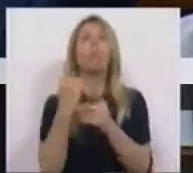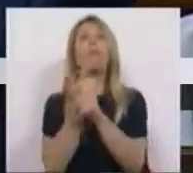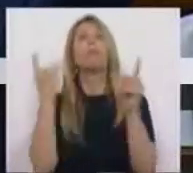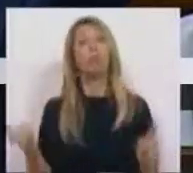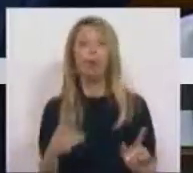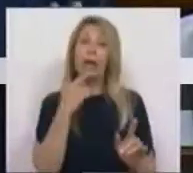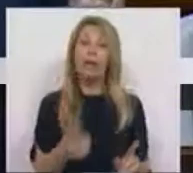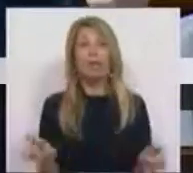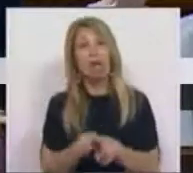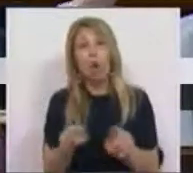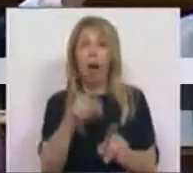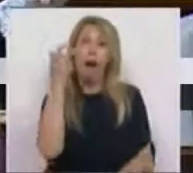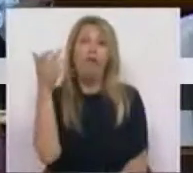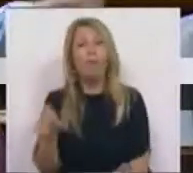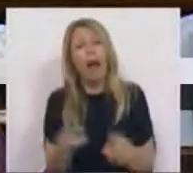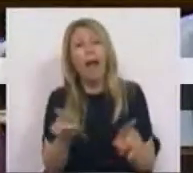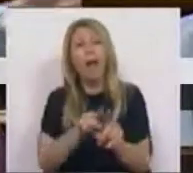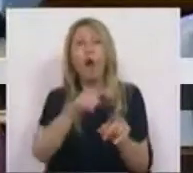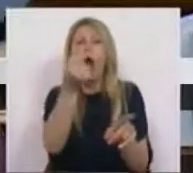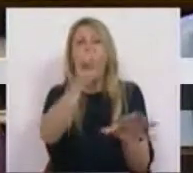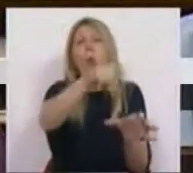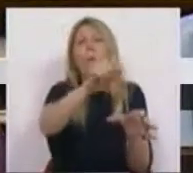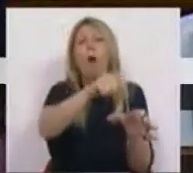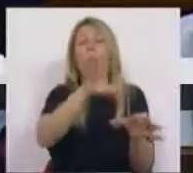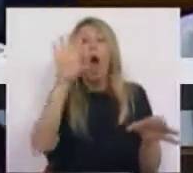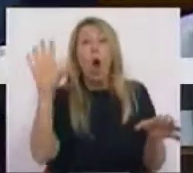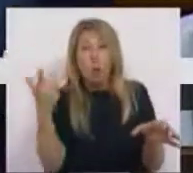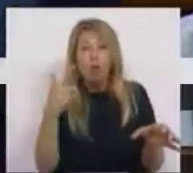são o nosso porquinho mealheiro. Quando há um buraco no orçamento do Estado, nós vamos lá buscar mais algum.